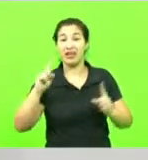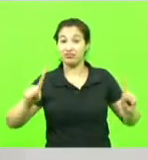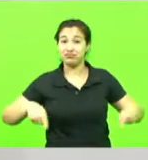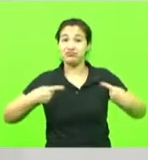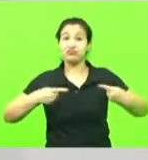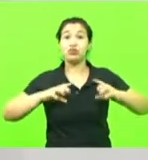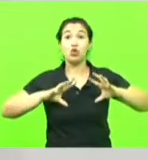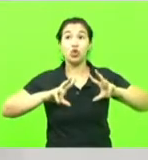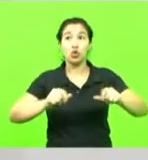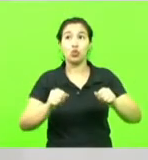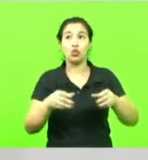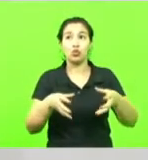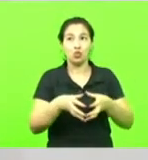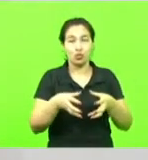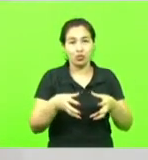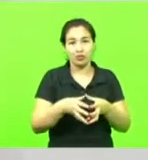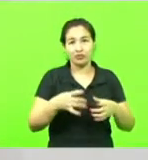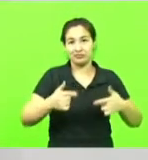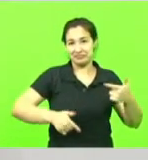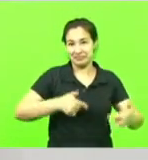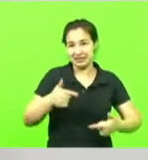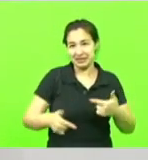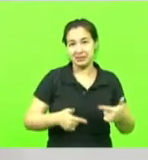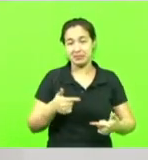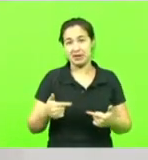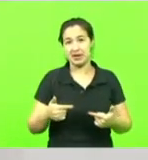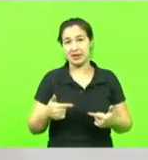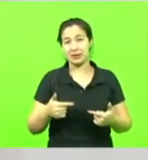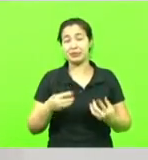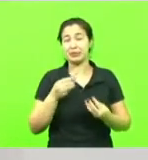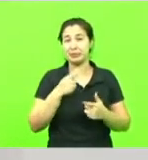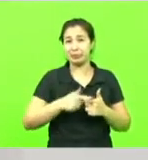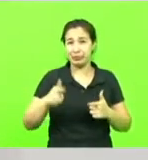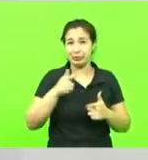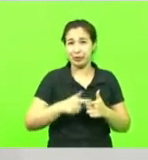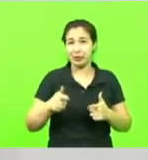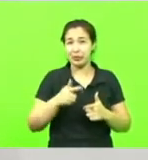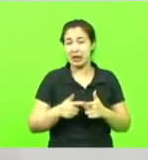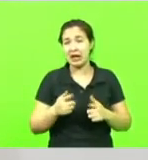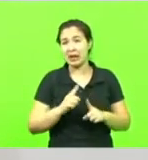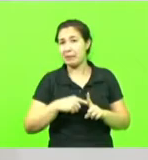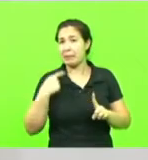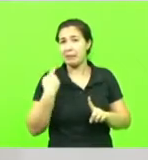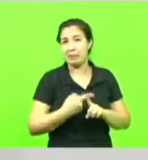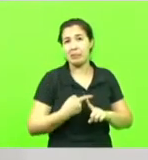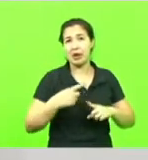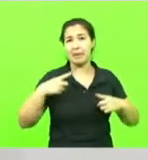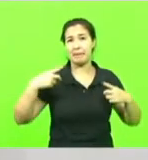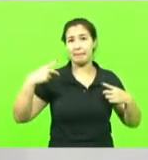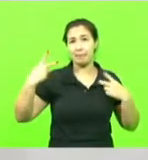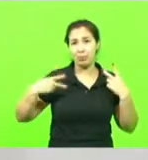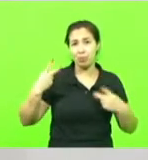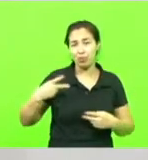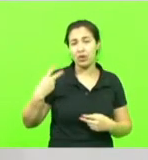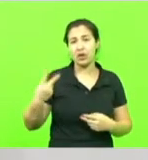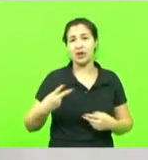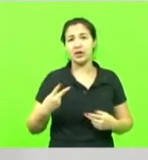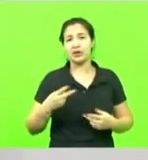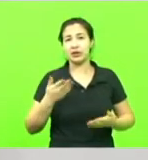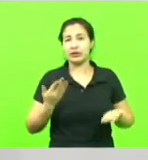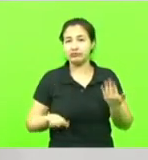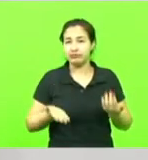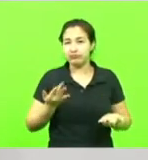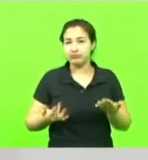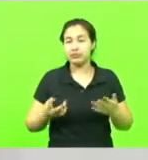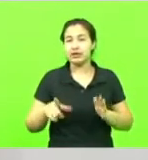classe trabalhadora. A precarização agravada pela pandemia, somada às políticas de flexibilização das leis trabalhistas,